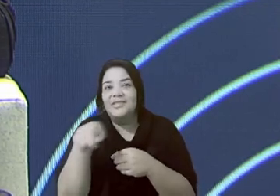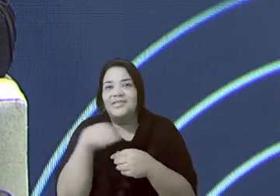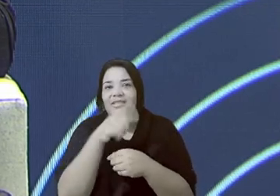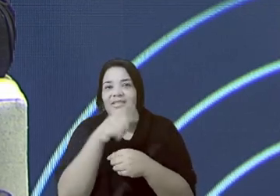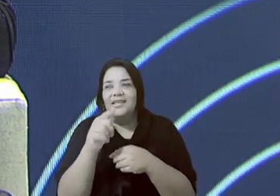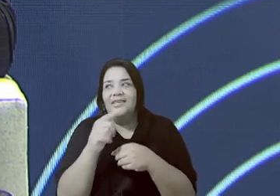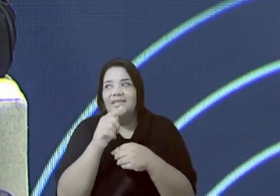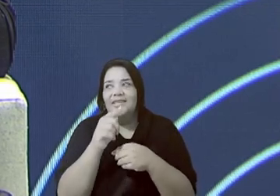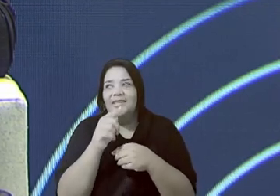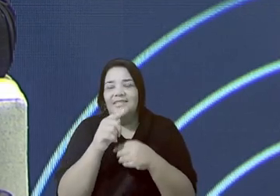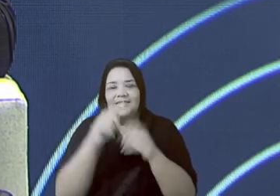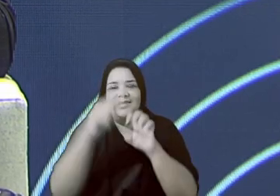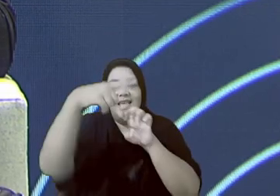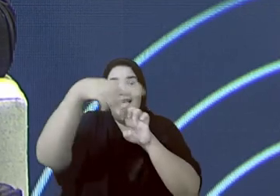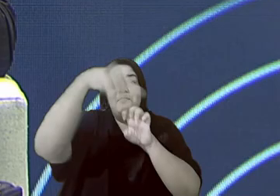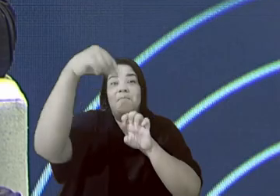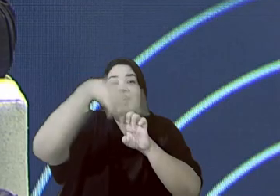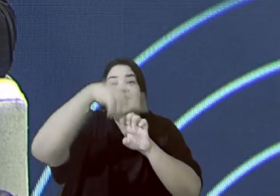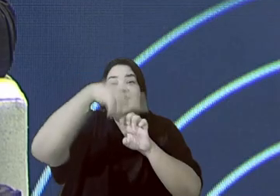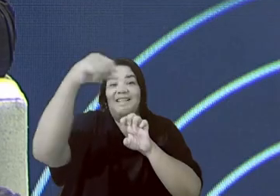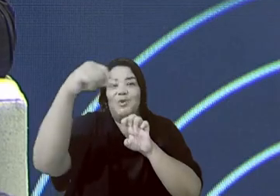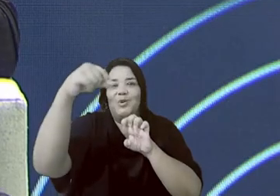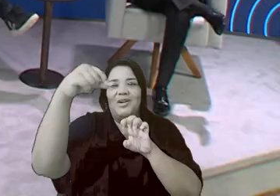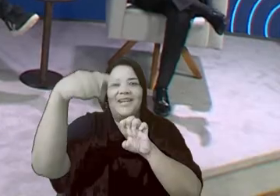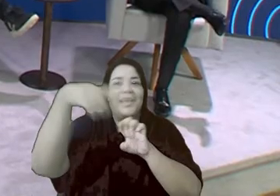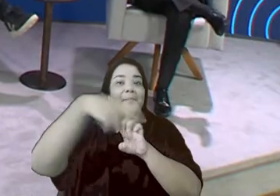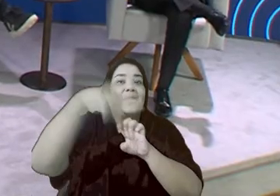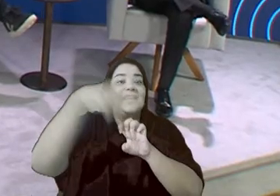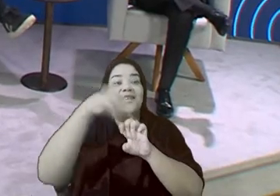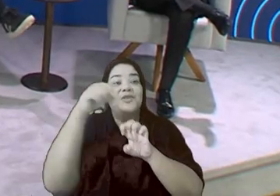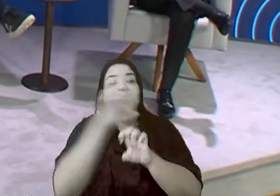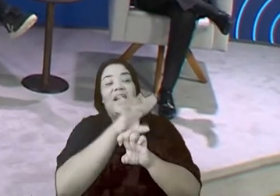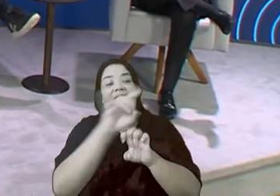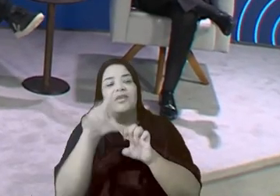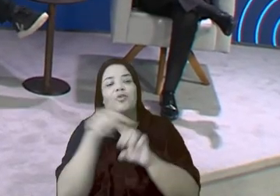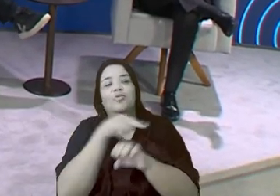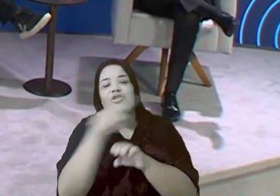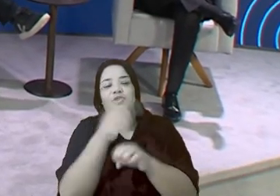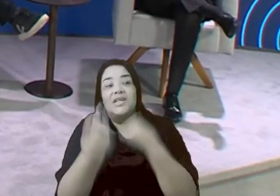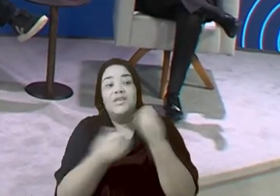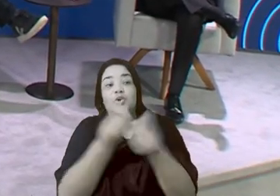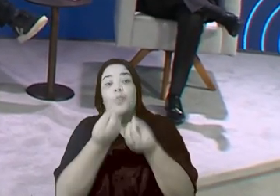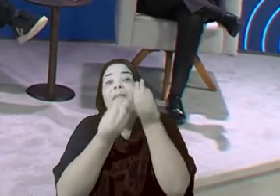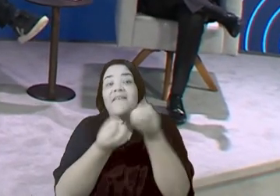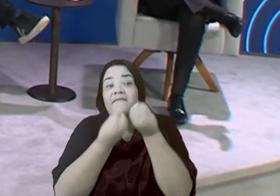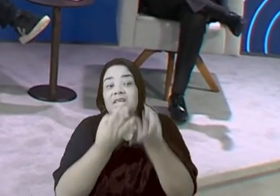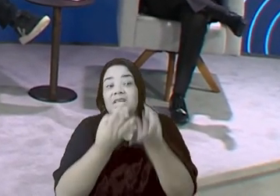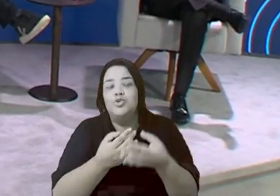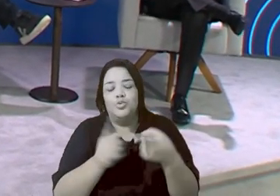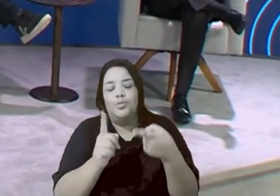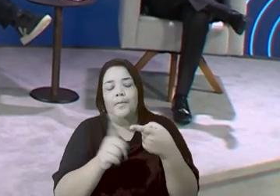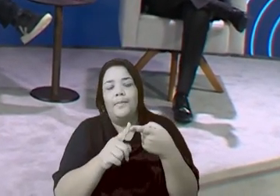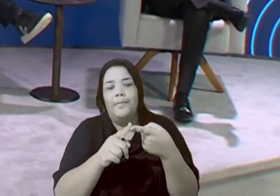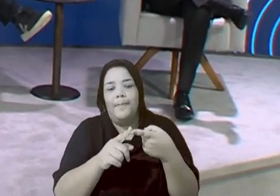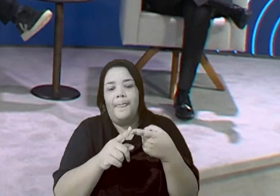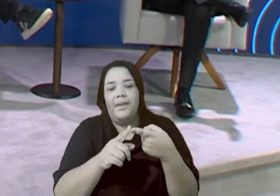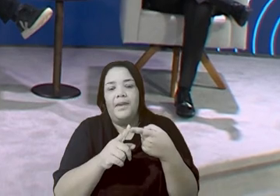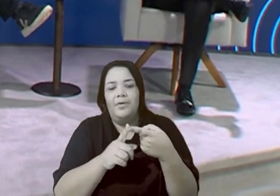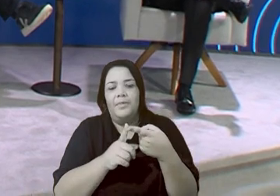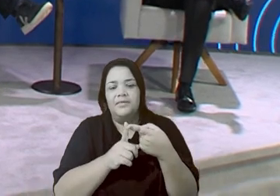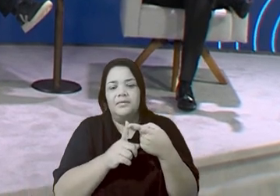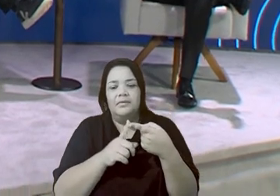e o que que beneficiou a companhia de cada um de vocês por favor Marcelo se quiser começar Tá bom